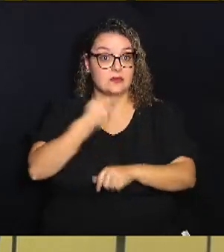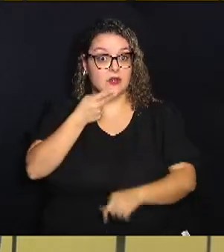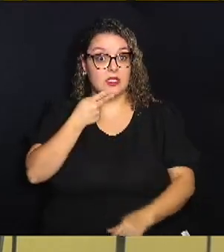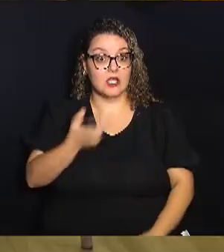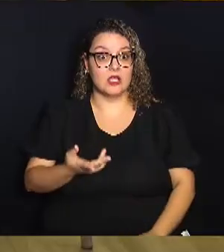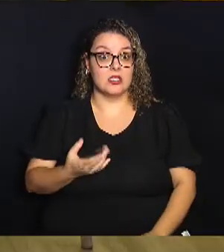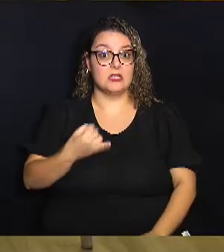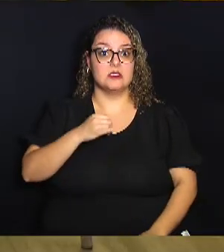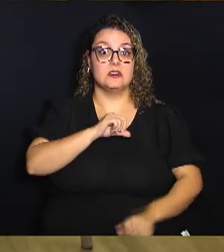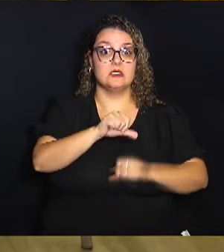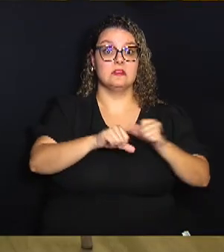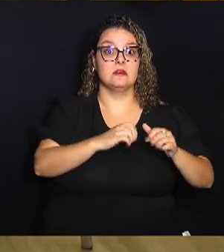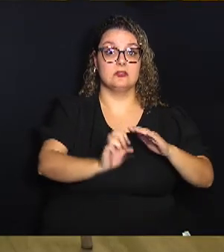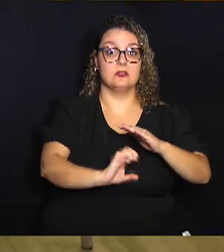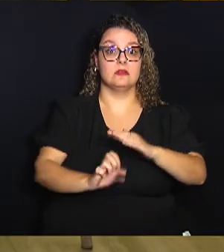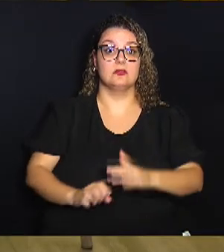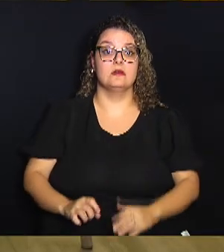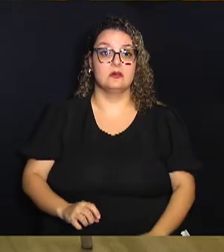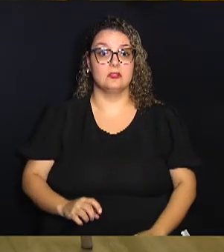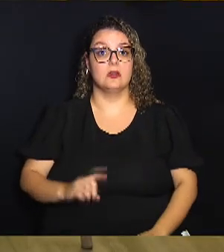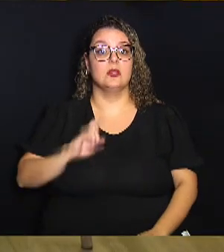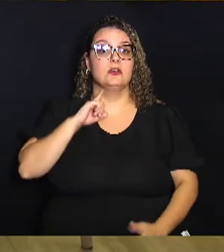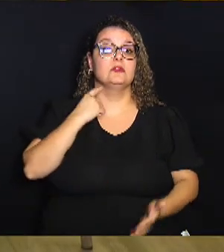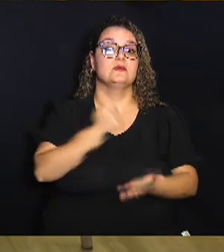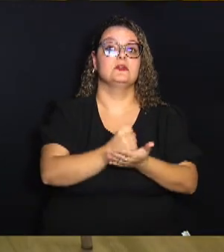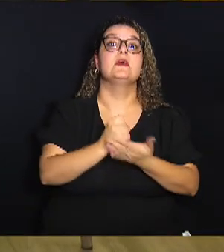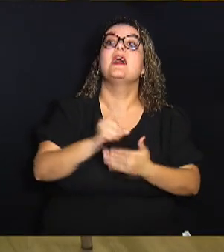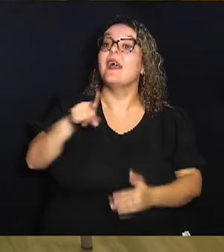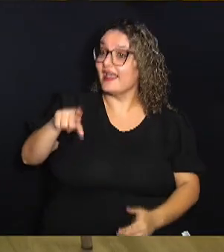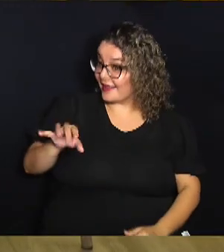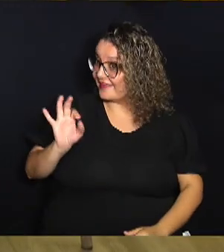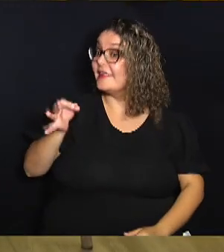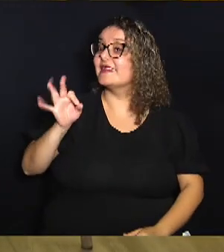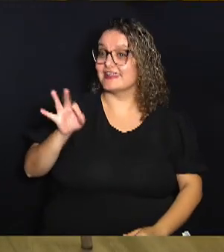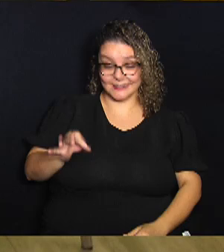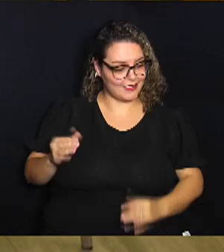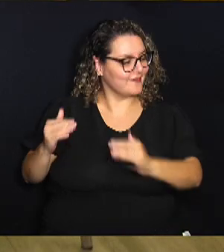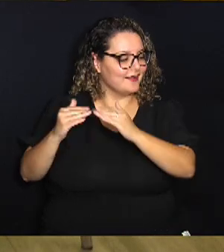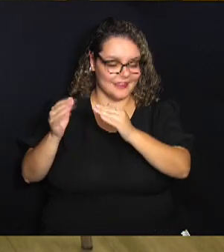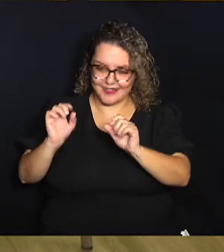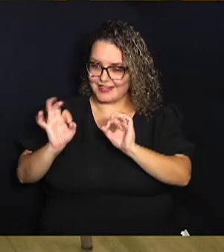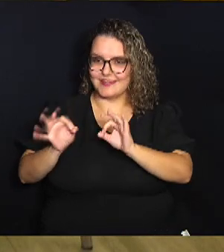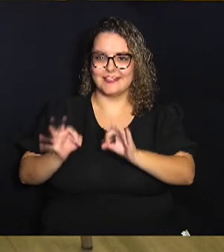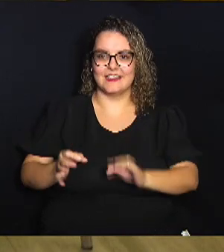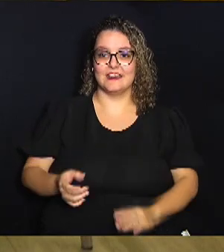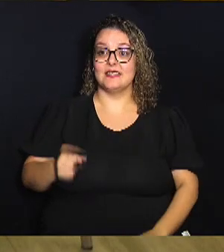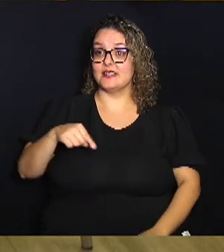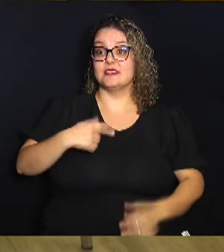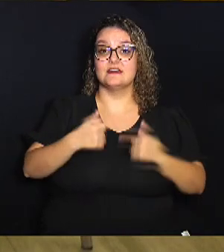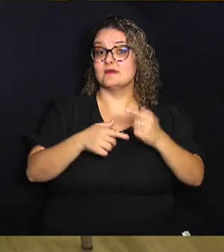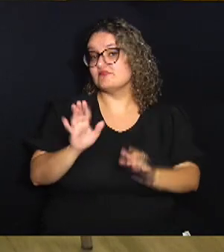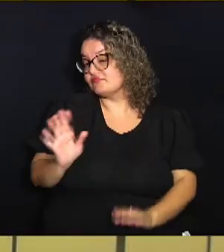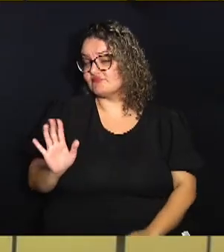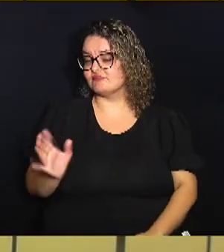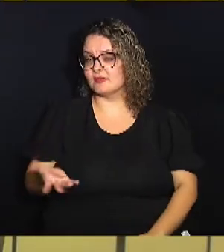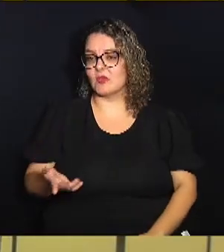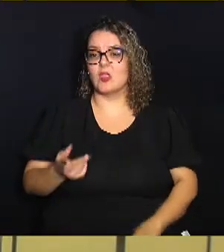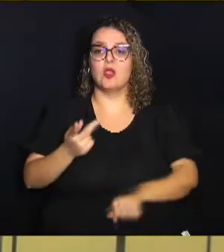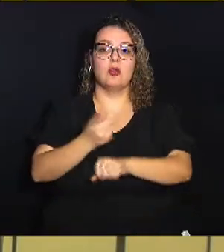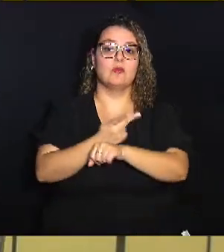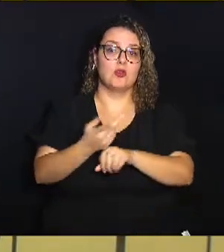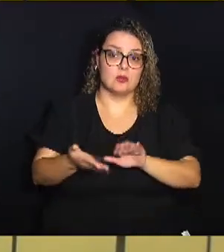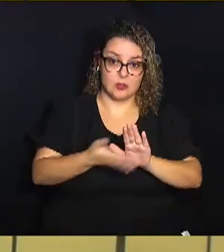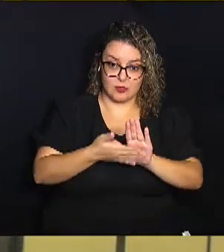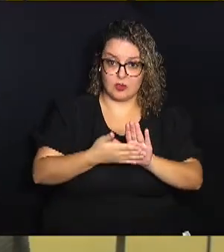se você trocar muito de emprego, suja a carteira. Suja a carteira, pega mal. Exatamente. E essa geração não, ela entende que ela busca o